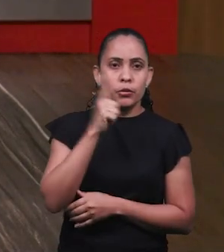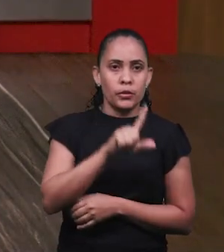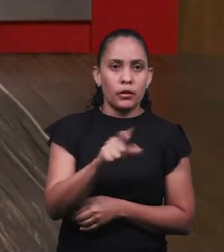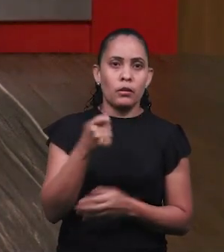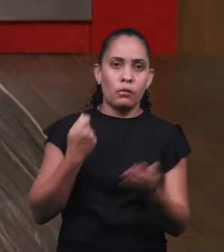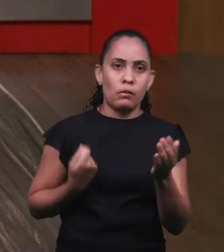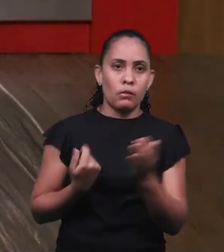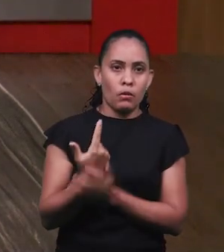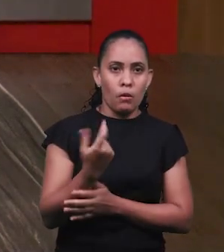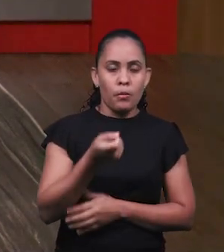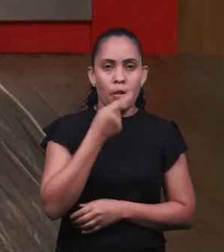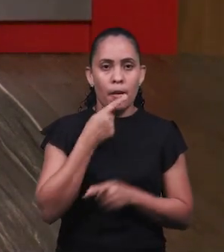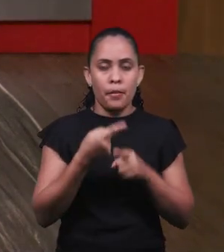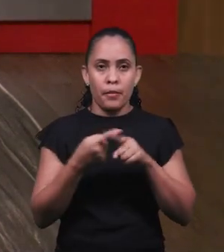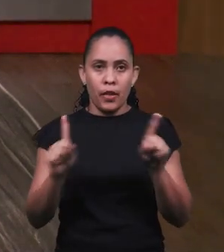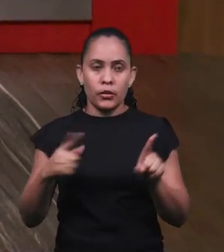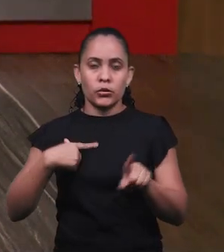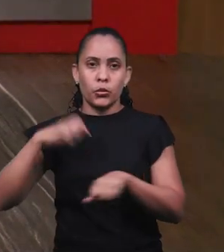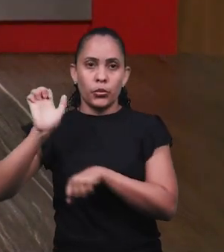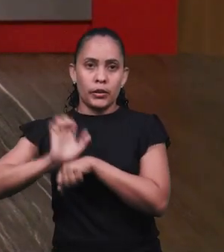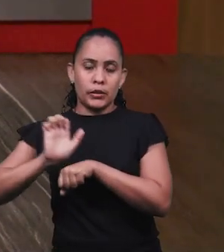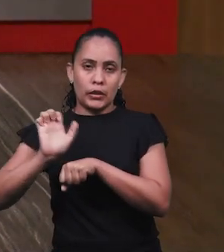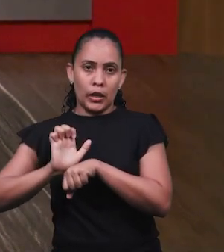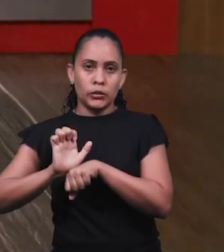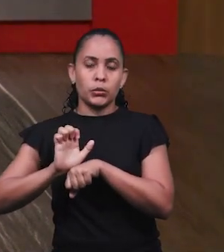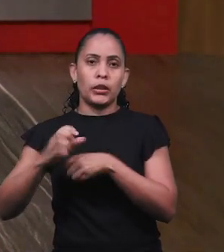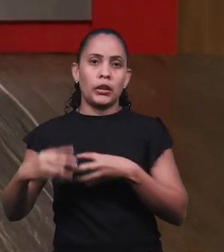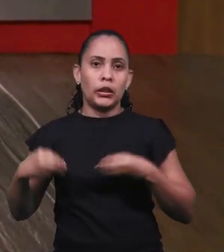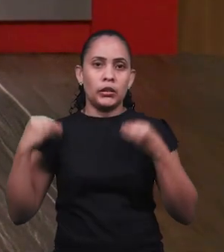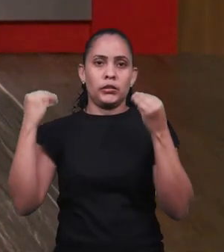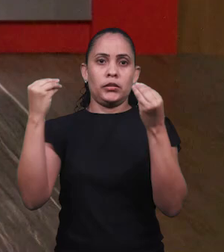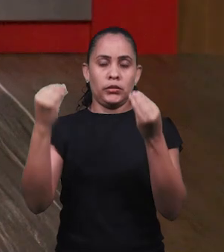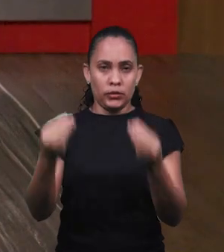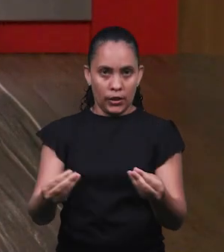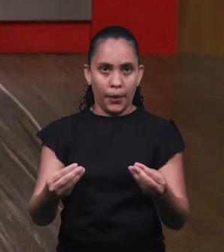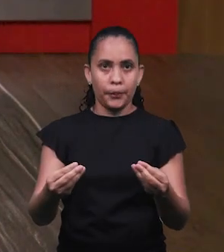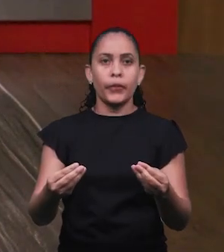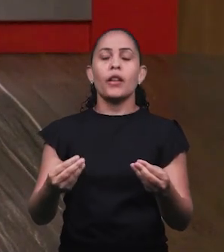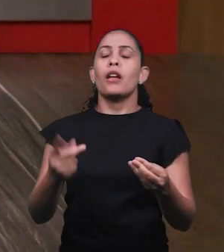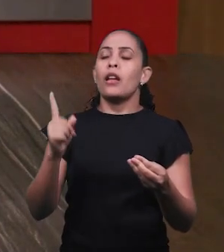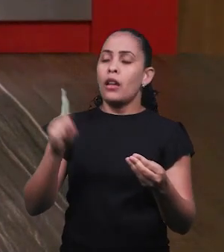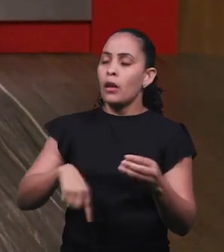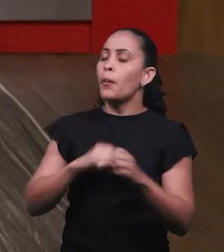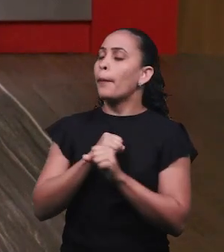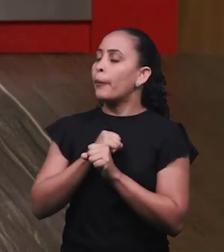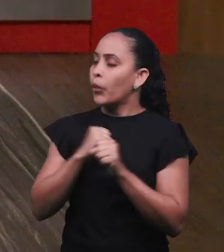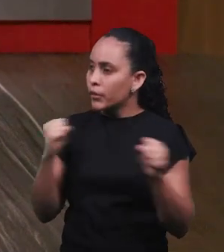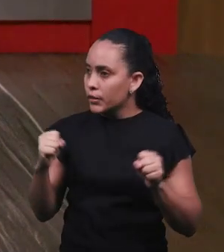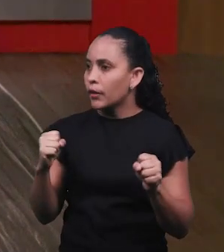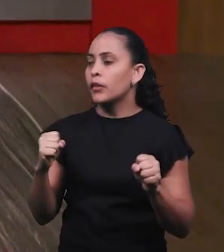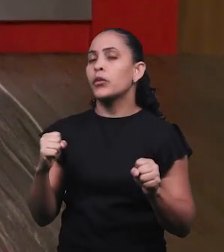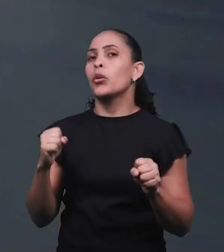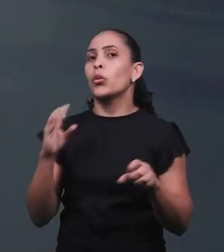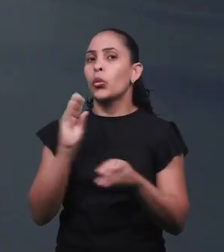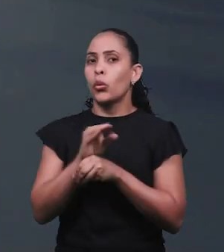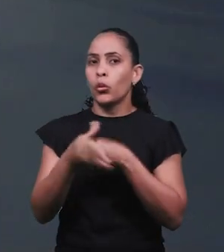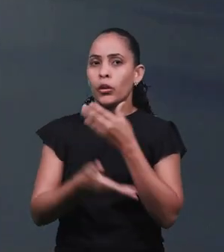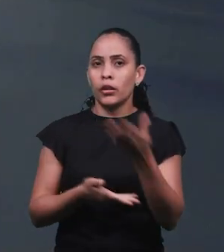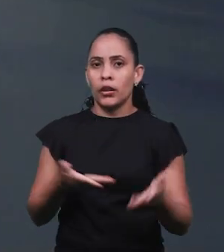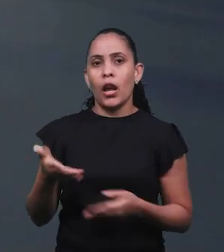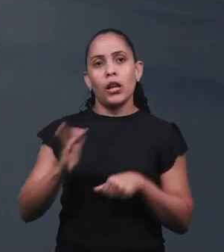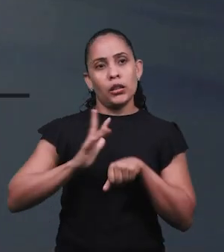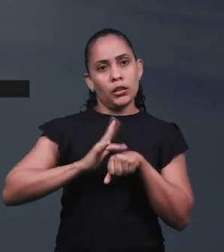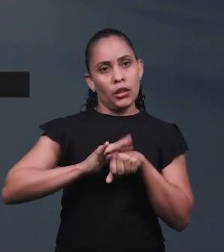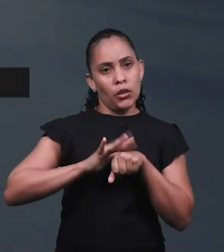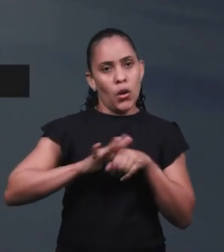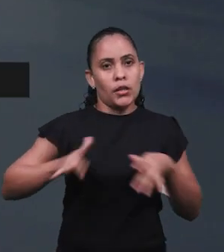medicação, mas o Estado fornece a medicação. Então, eu diria que é muito possível tratar a doença renal crônica aqui